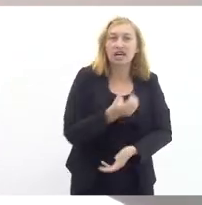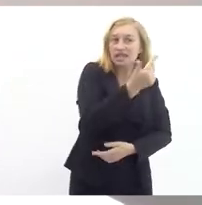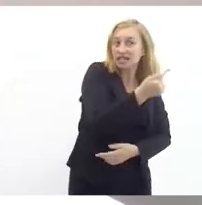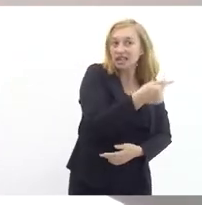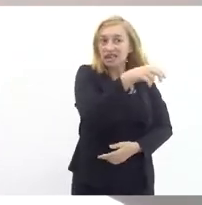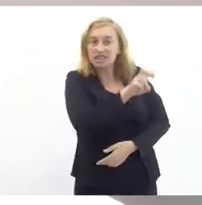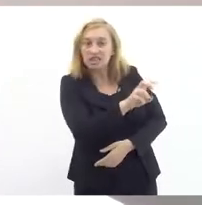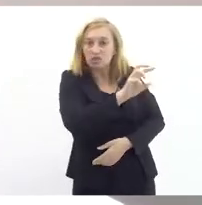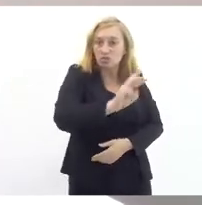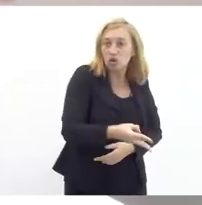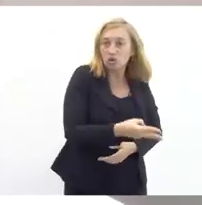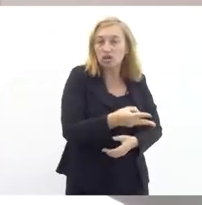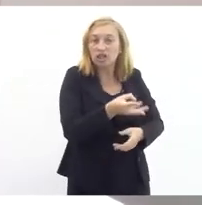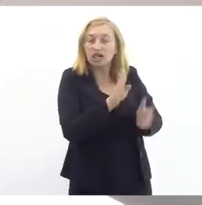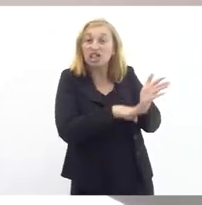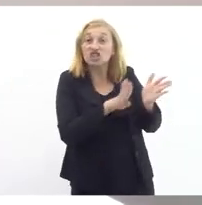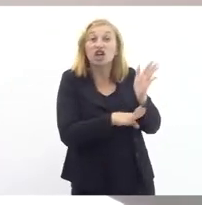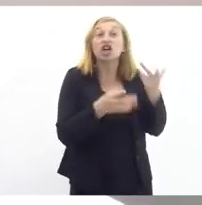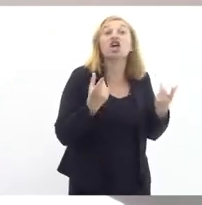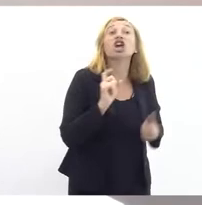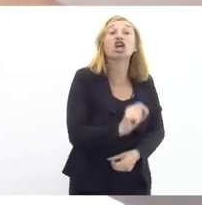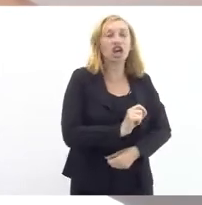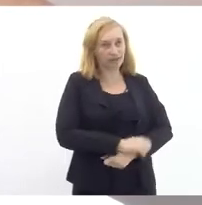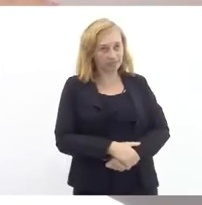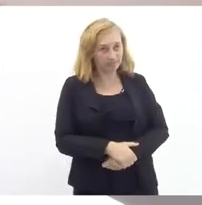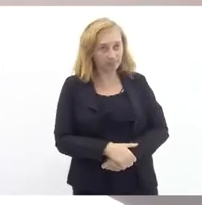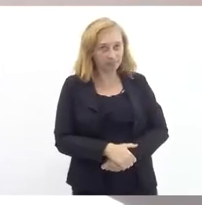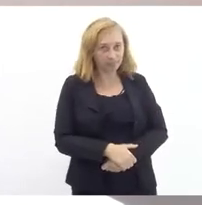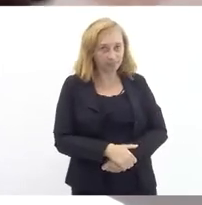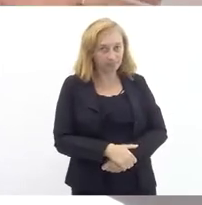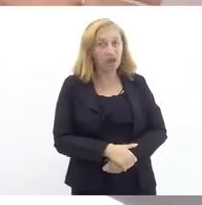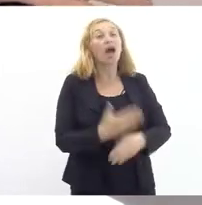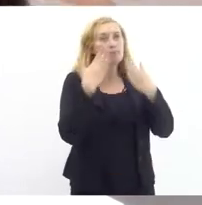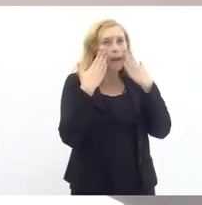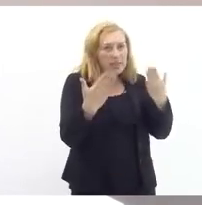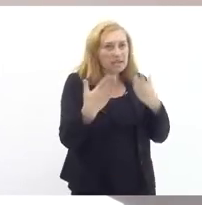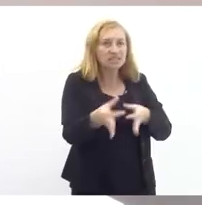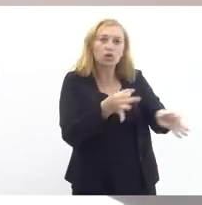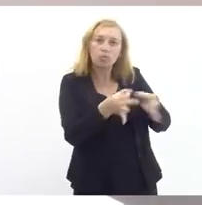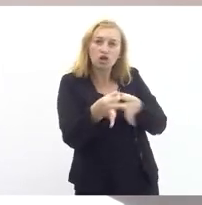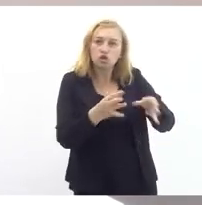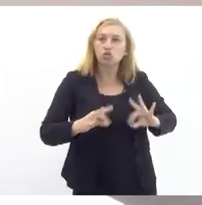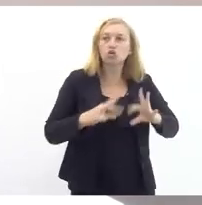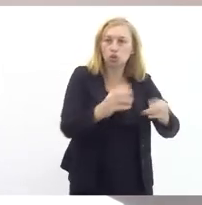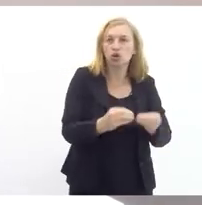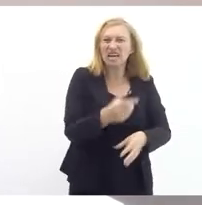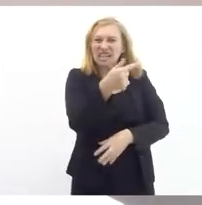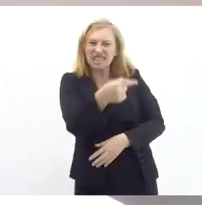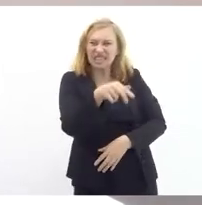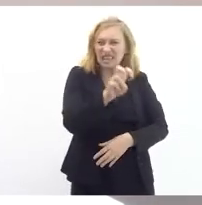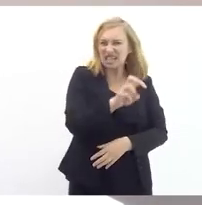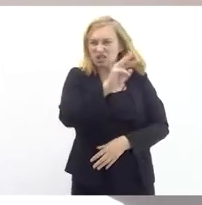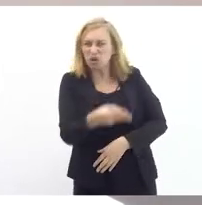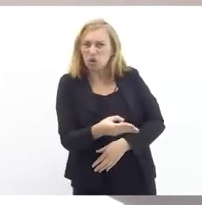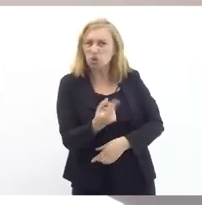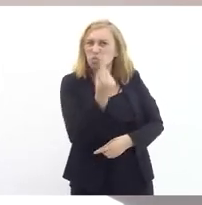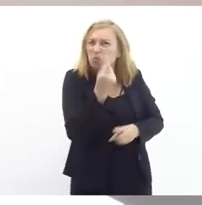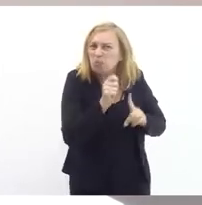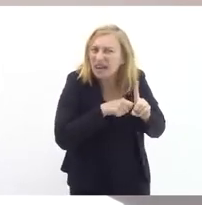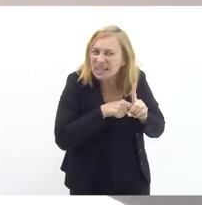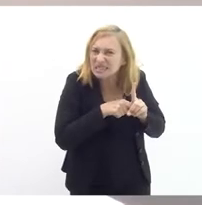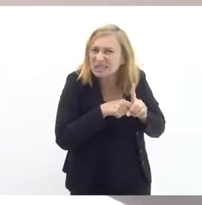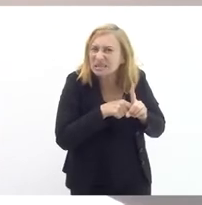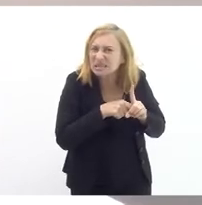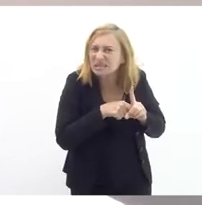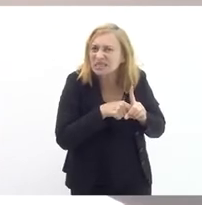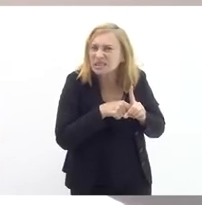milhões foram gastos em quê? Quantifica isso, me apresenta um cronograma. Ninguém vai gastar 75 milhões no mês. Vai gastar